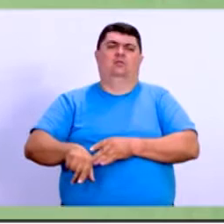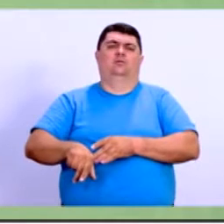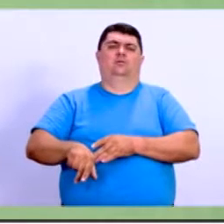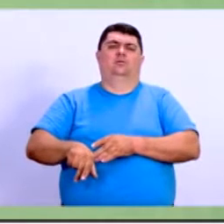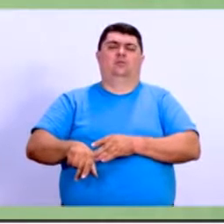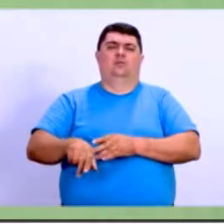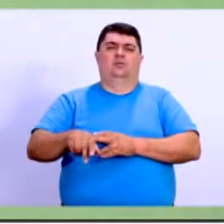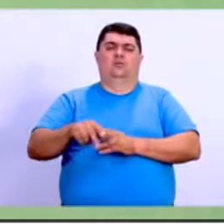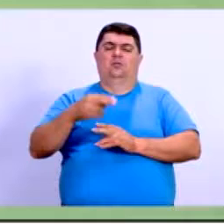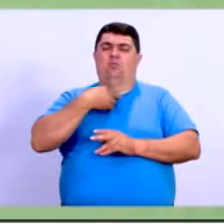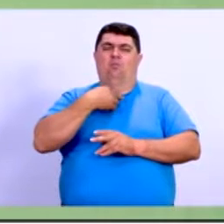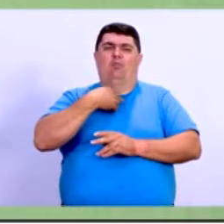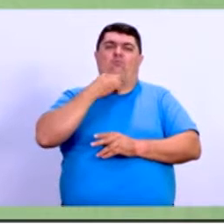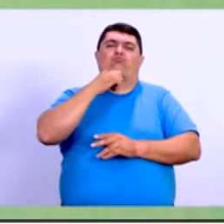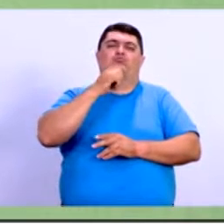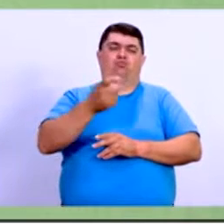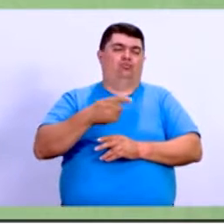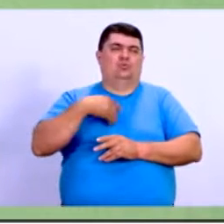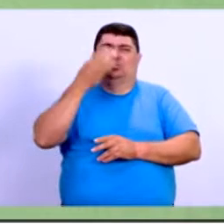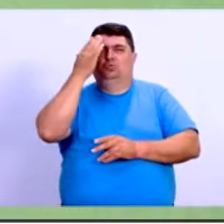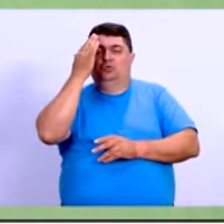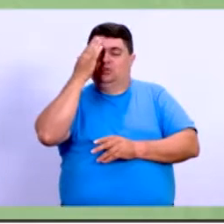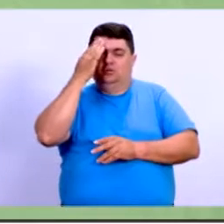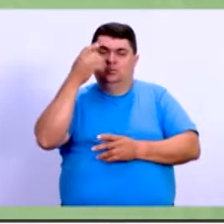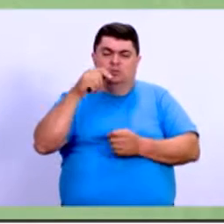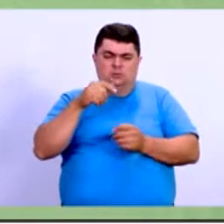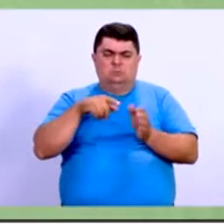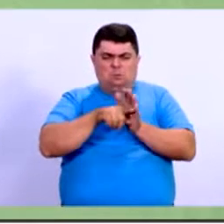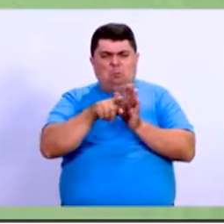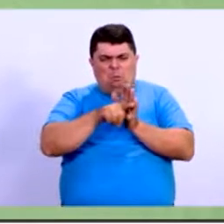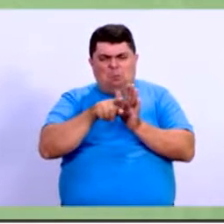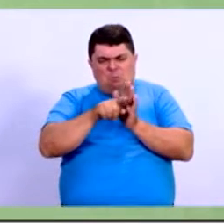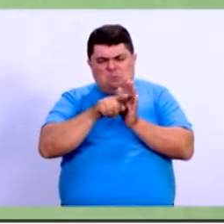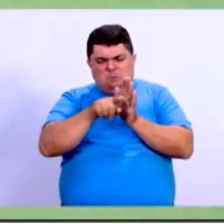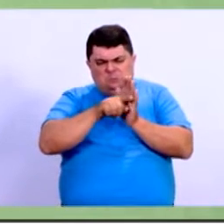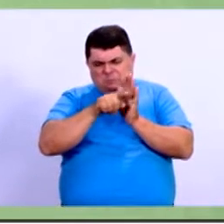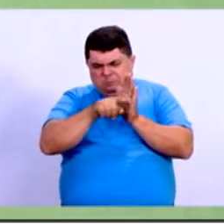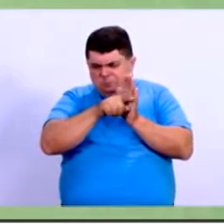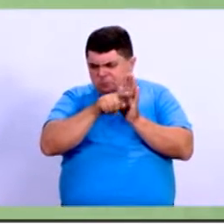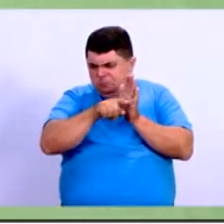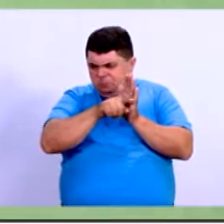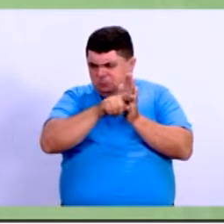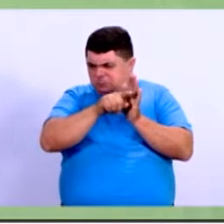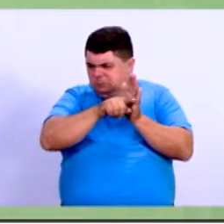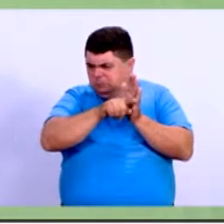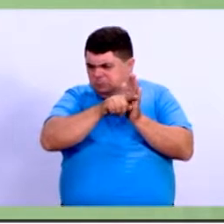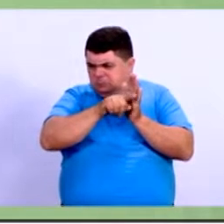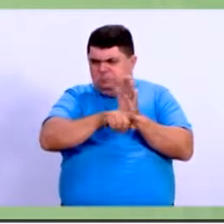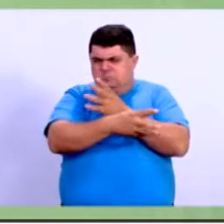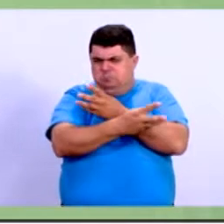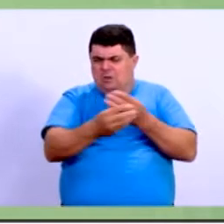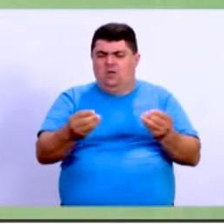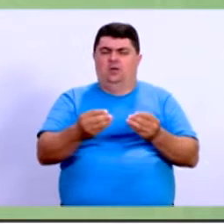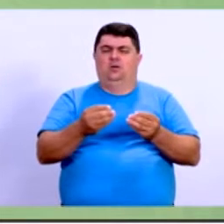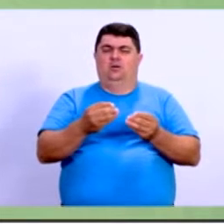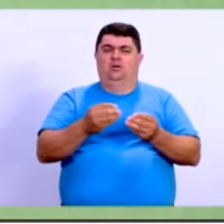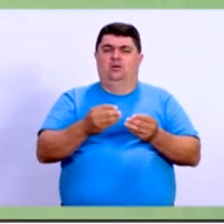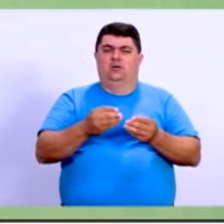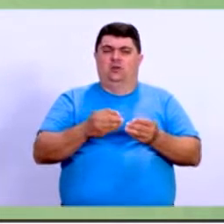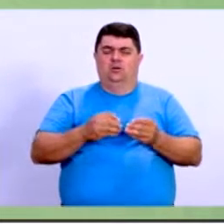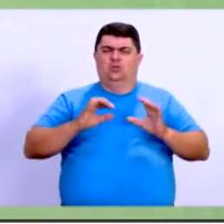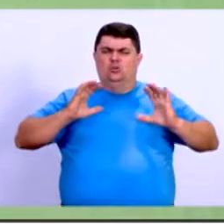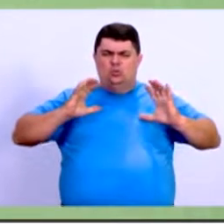tá? Na entrevista. Eu vou esgotar a discussão. Como eu falei para vocês, a gente tem que sentar e conversar com o